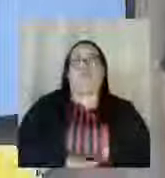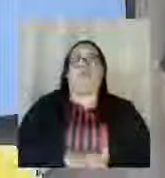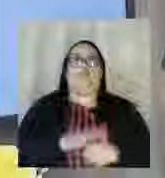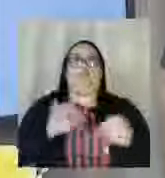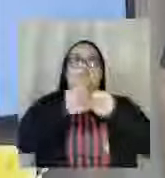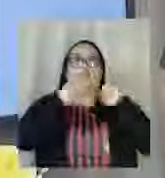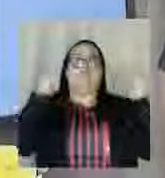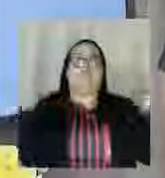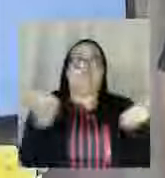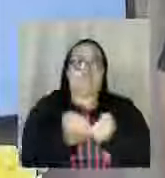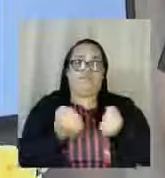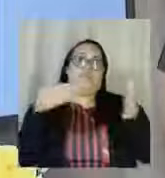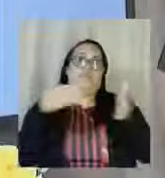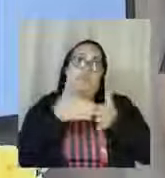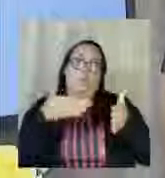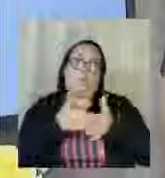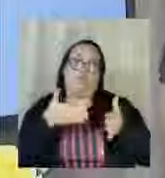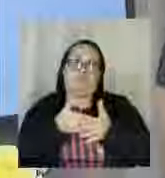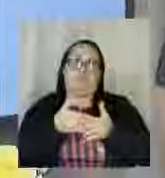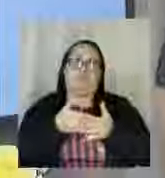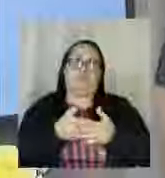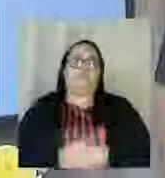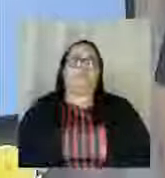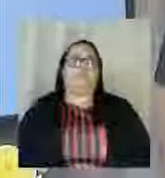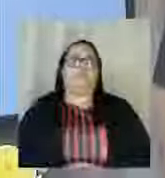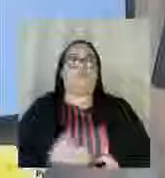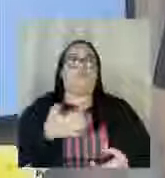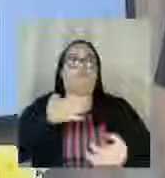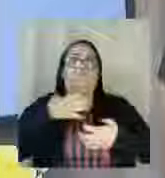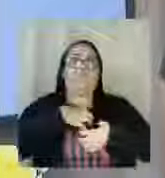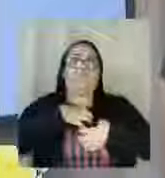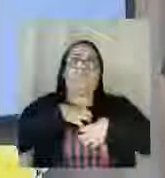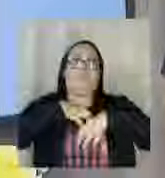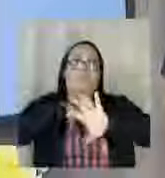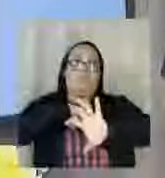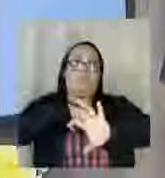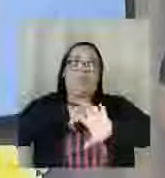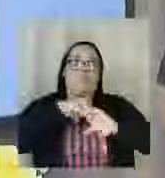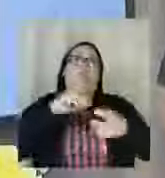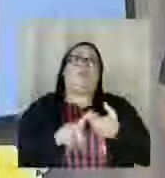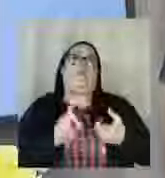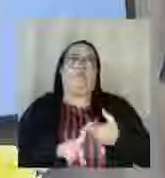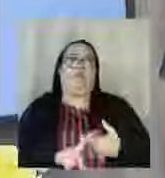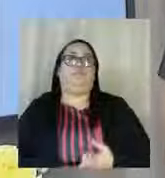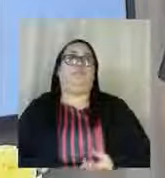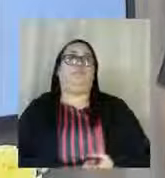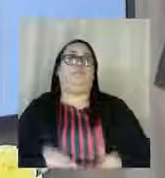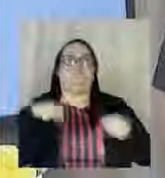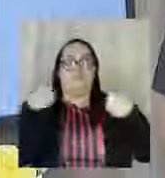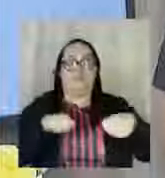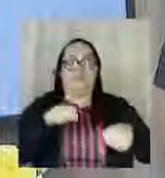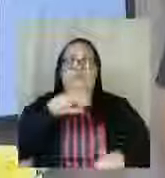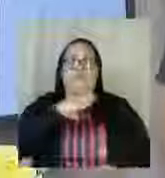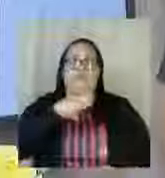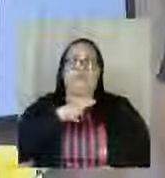chamada de barreira atitudinal. Porque passa pela atitude, passa pelo querer, passa pelo viés do coração ou